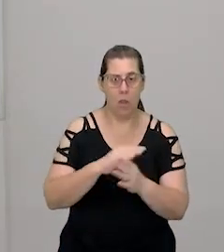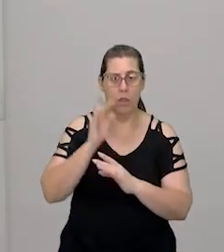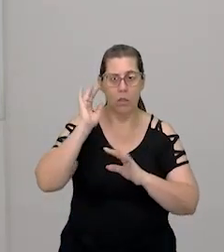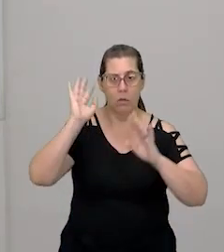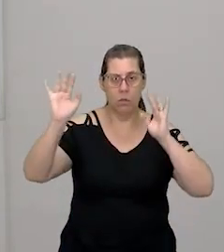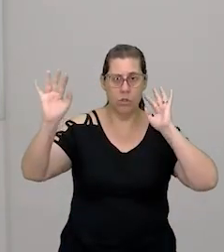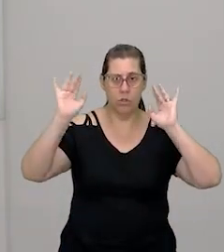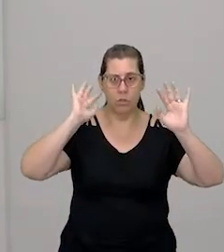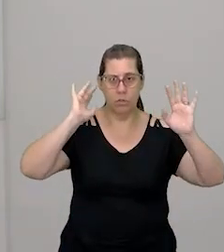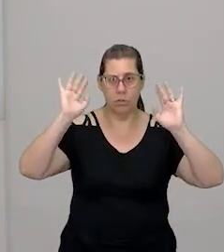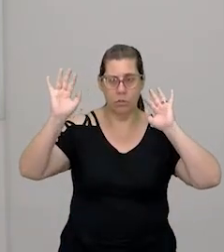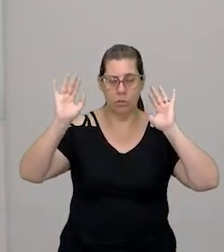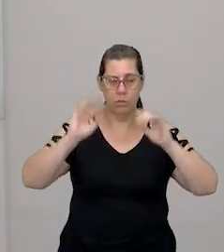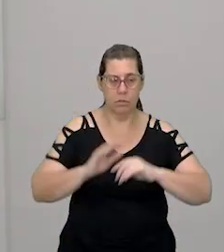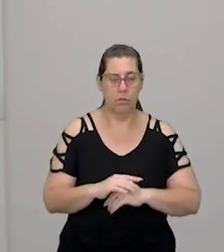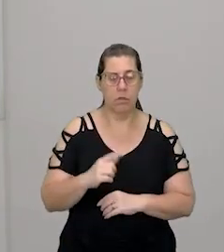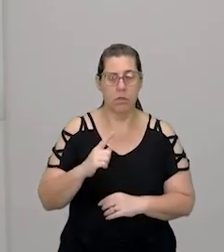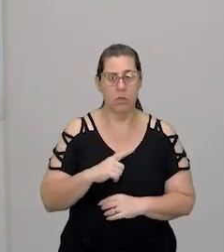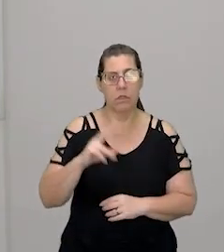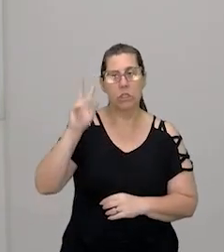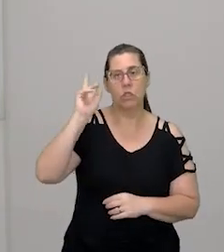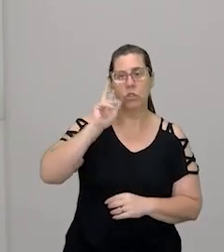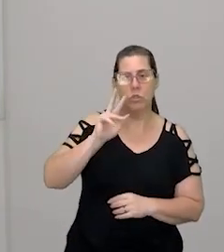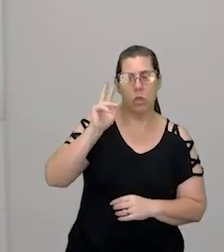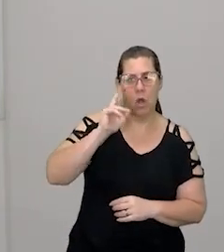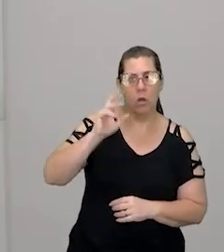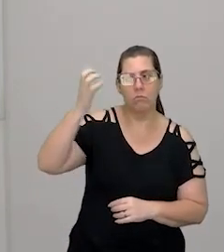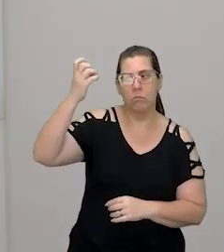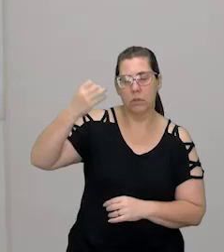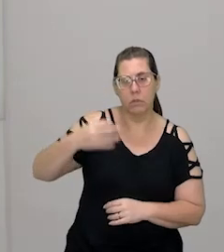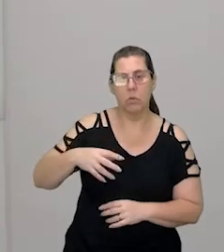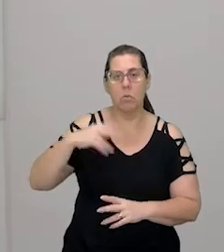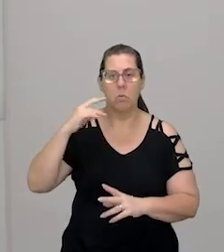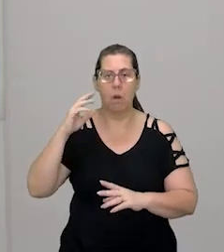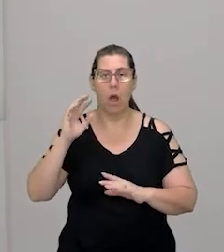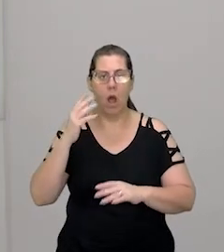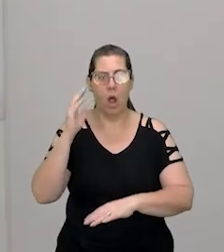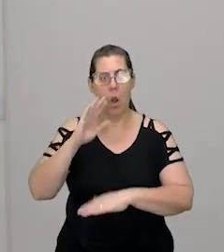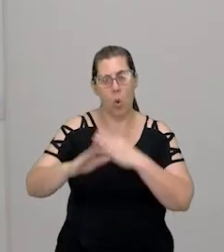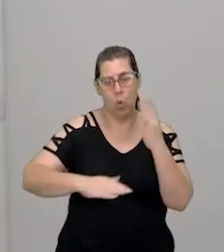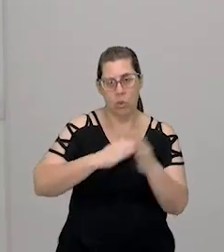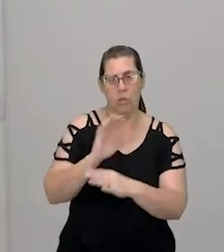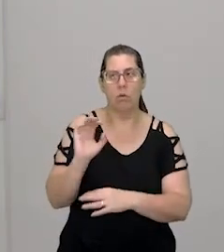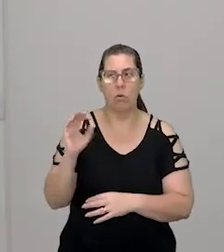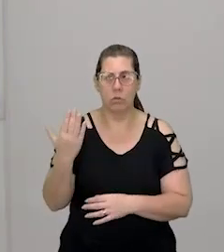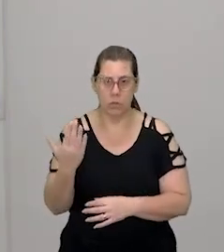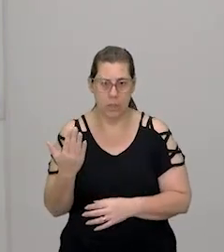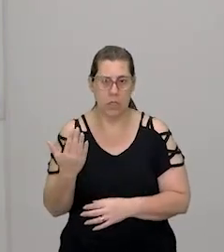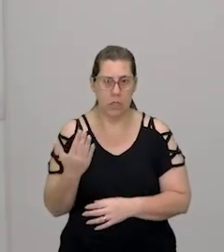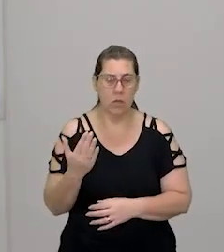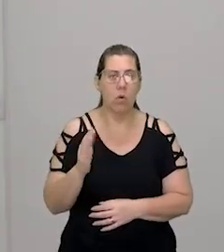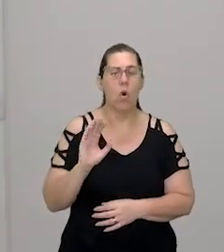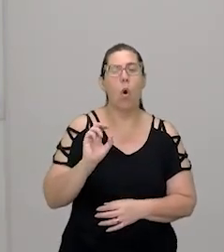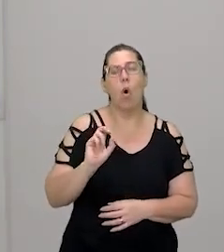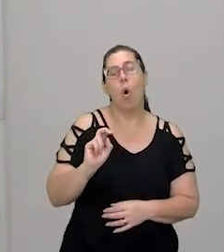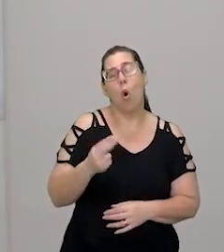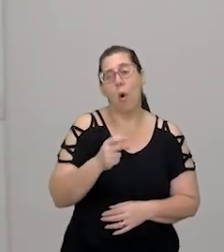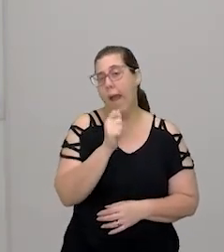imaginária, né? Então, eu estou contando a história de uma luta que eu possa realizar ou que eu realizei,